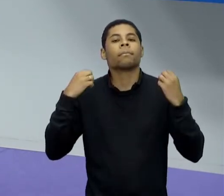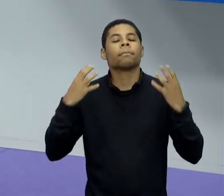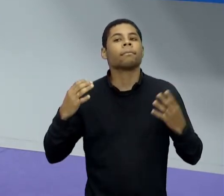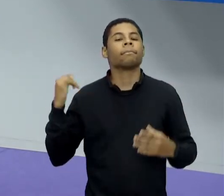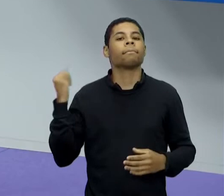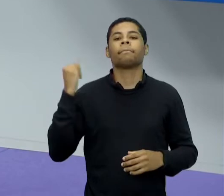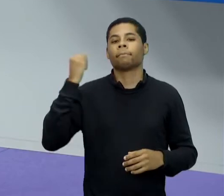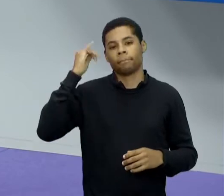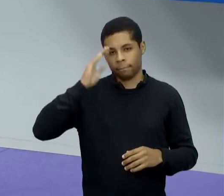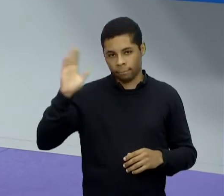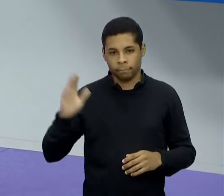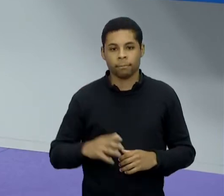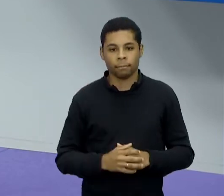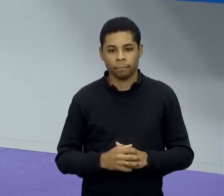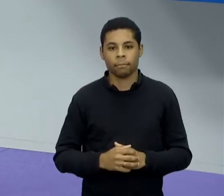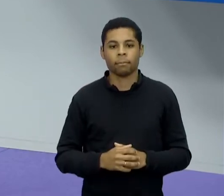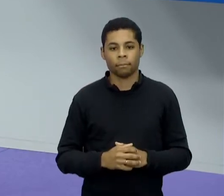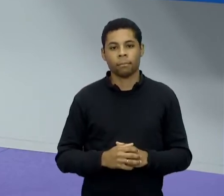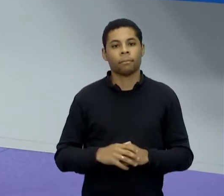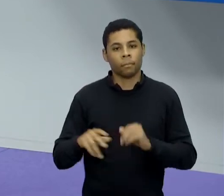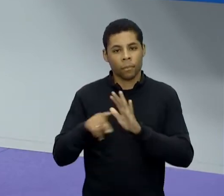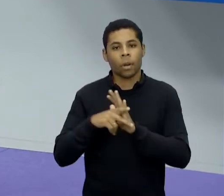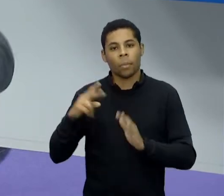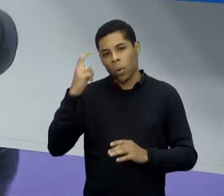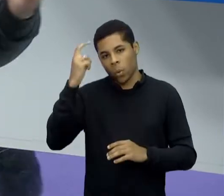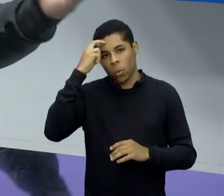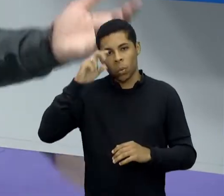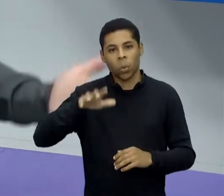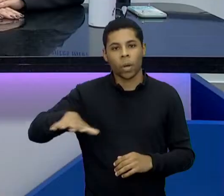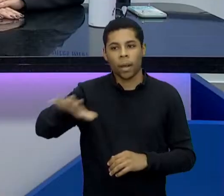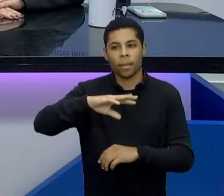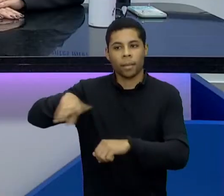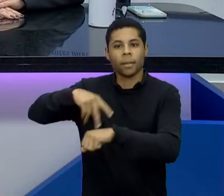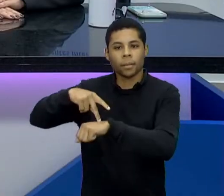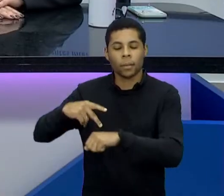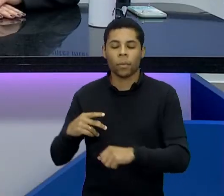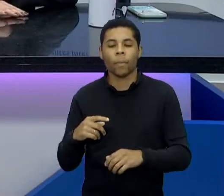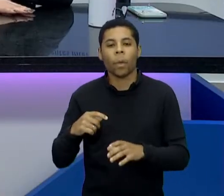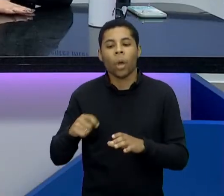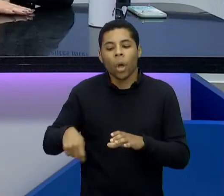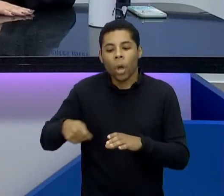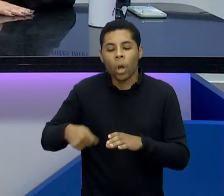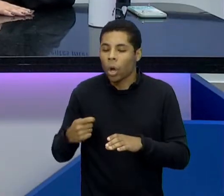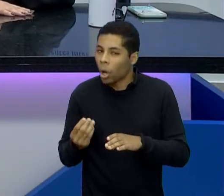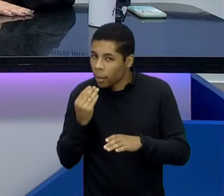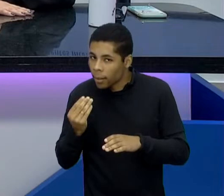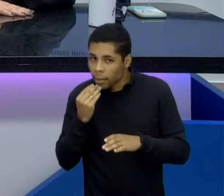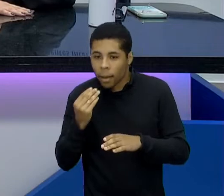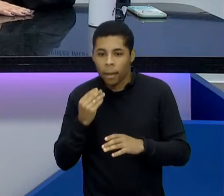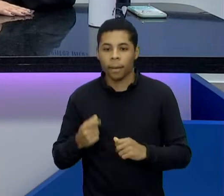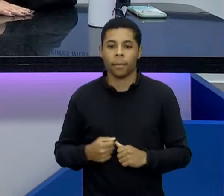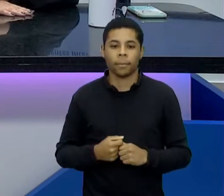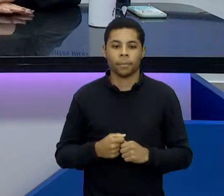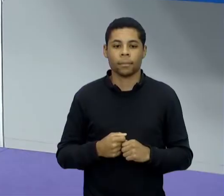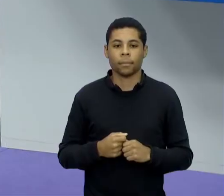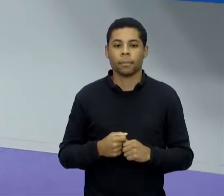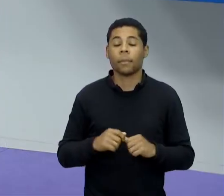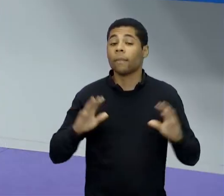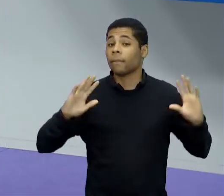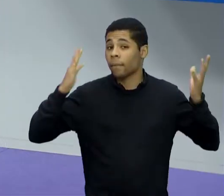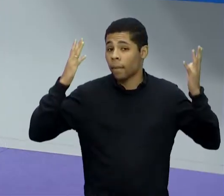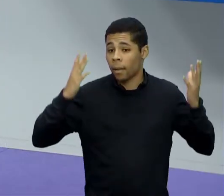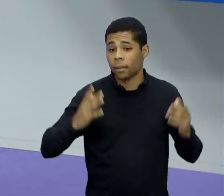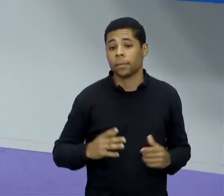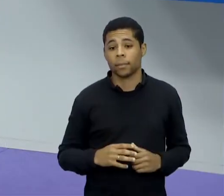determinante na configuração cultural de uma nação. A culinária. Sim. né? As festas. Então,